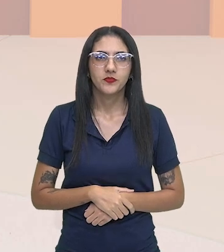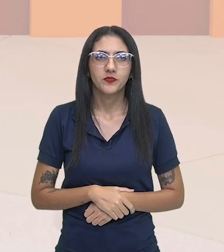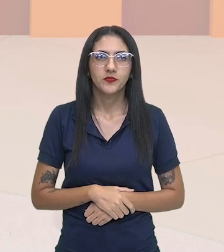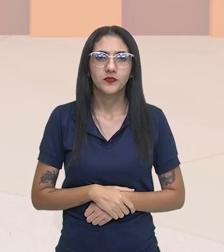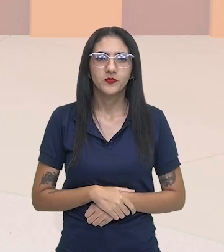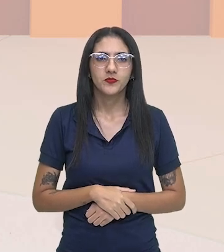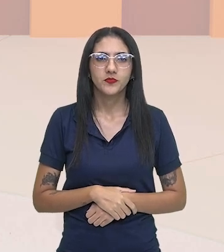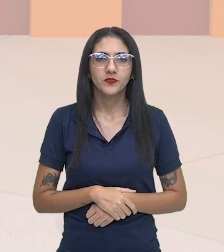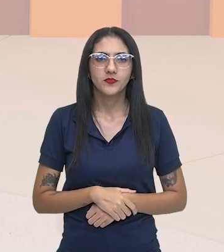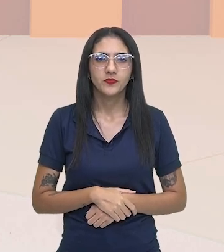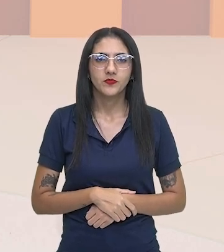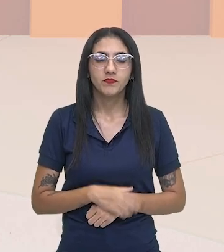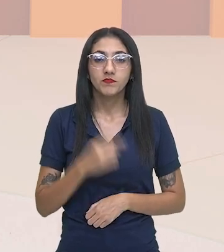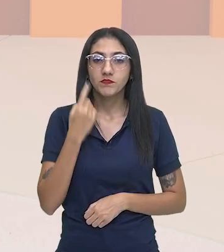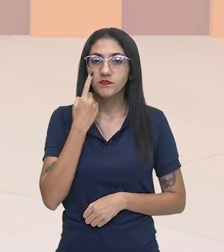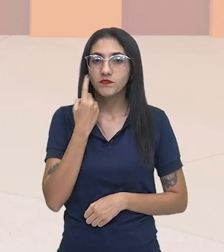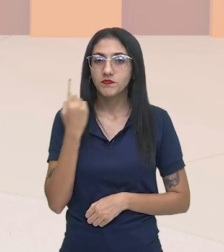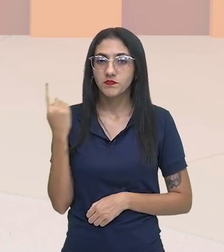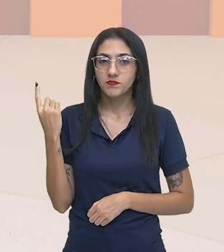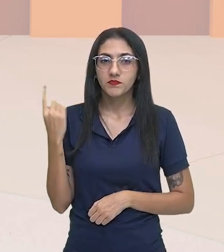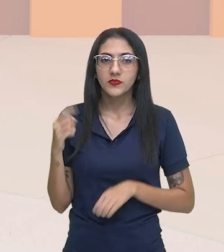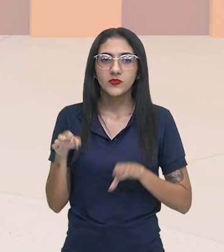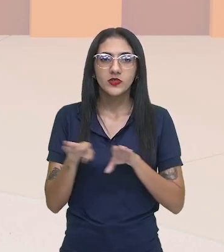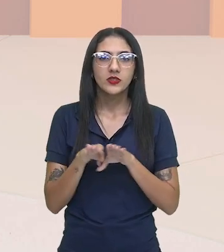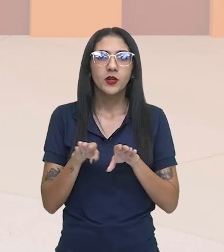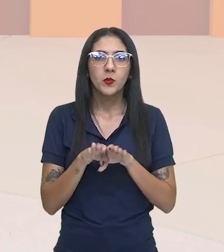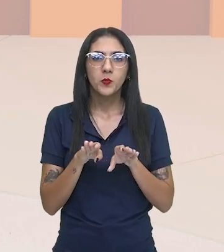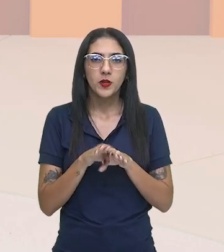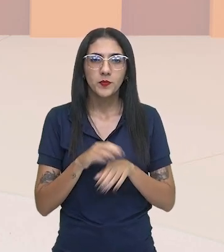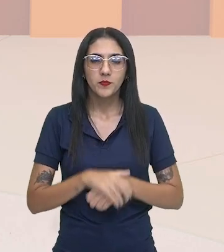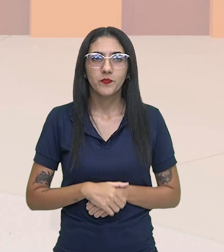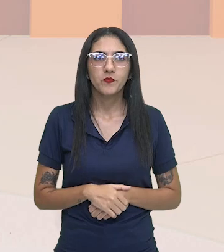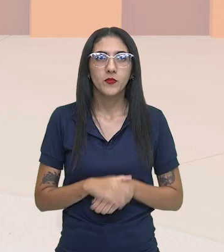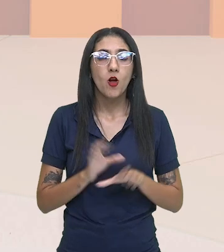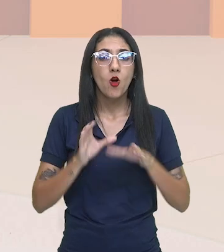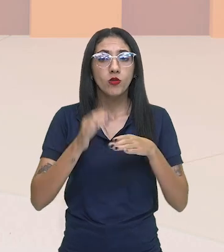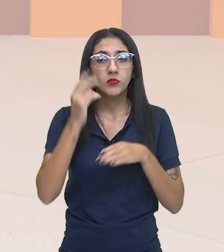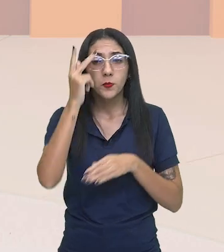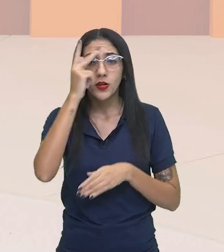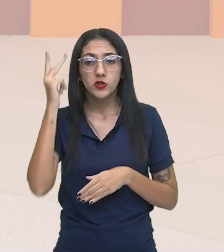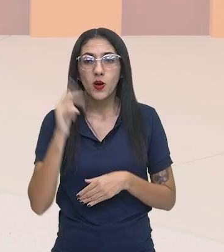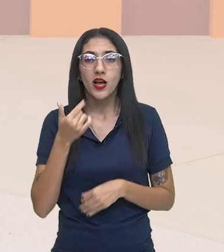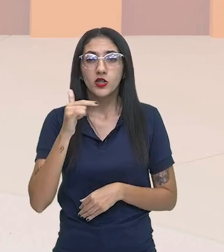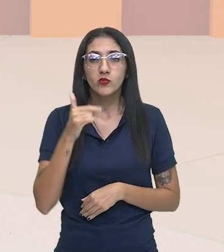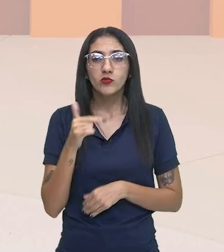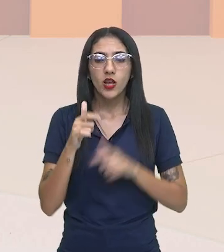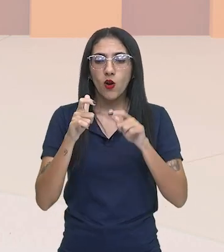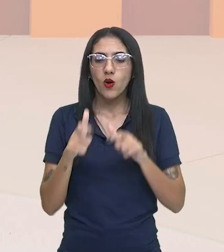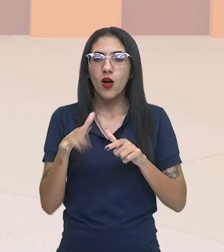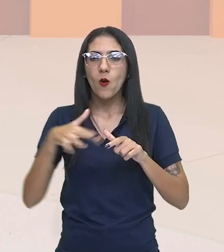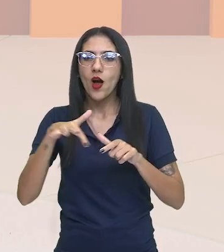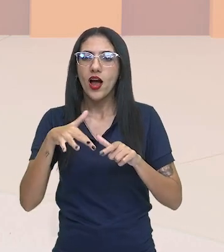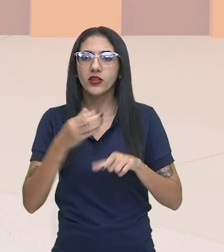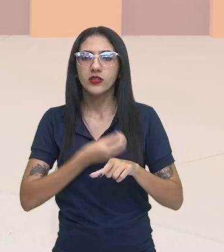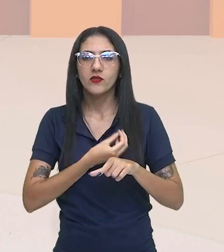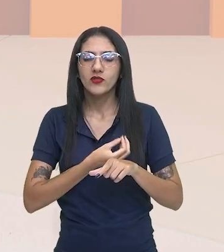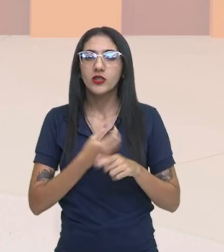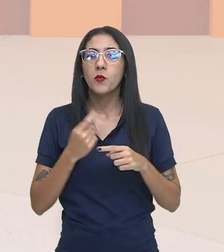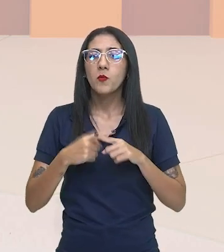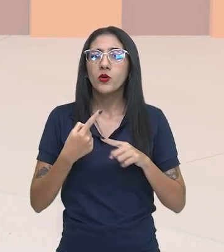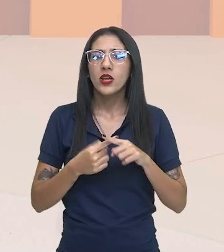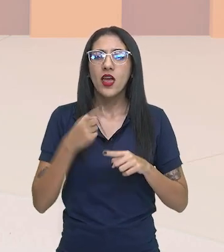Depois nós temos aí aqui o movimento dos trabalhadores sem terra, né? Aí lutam por quê?